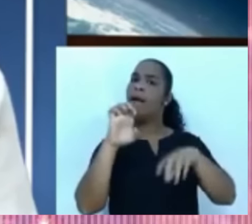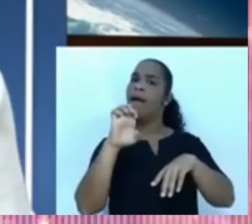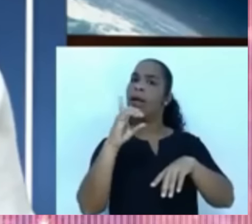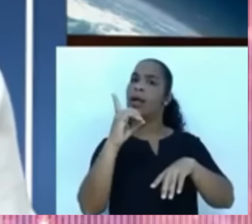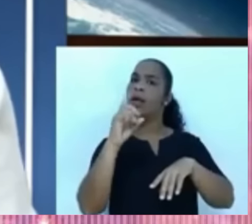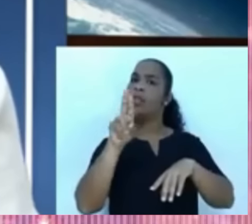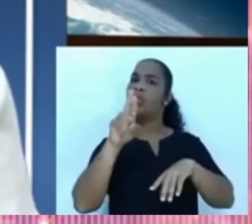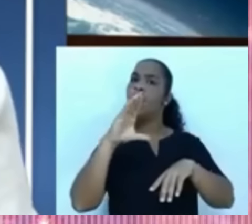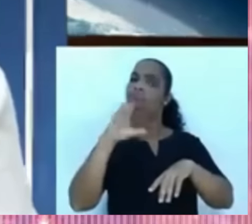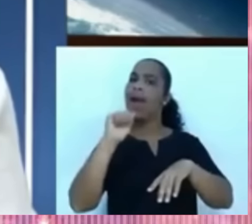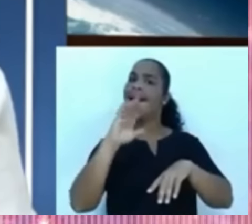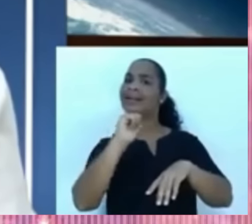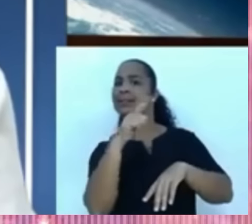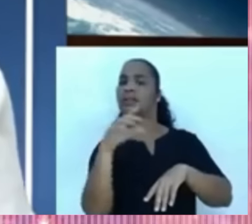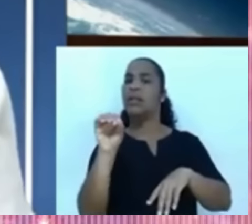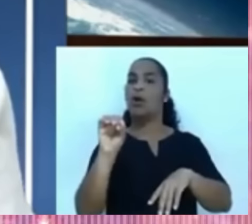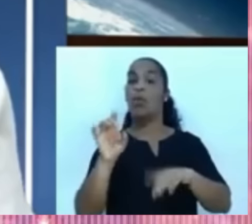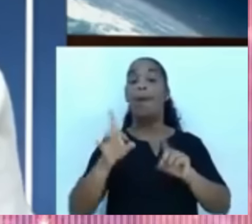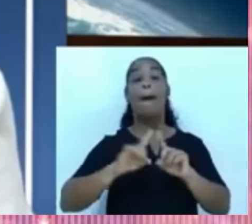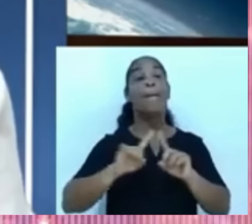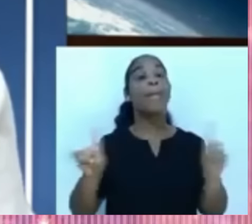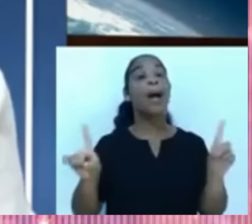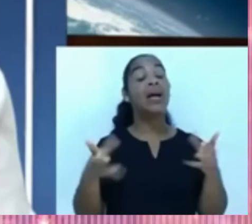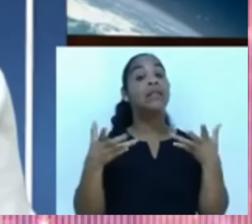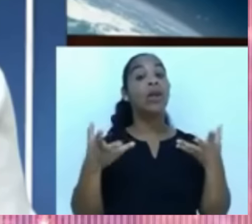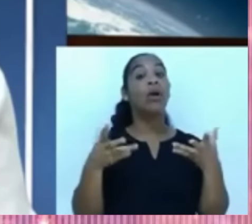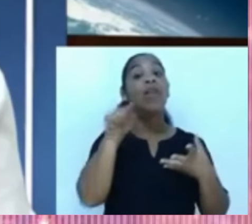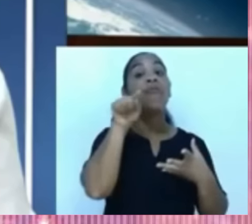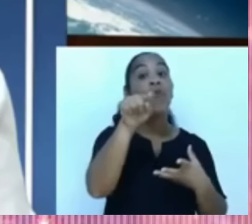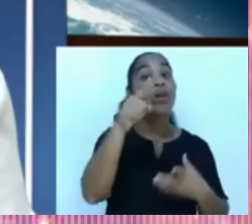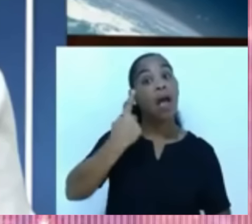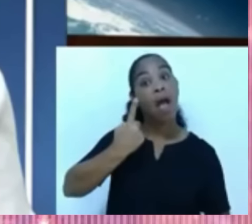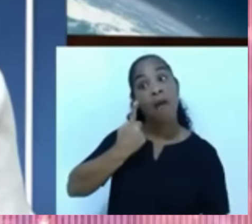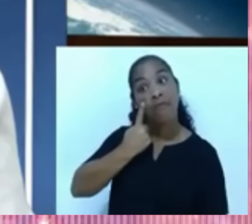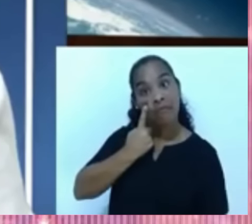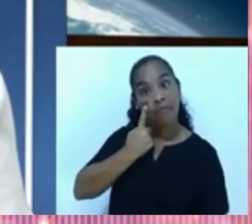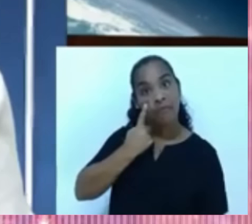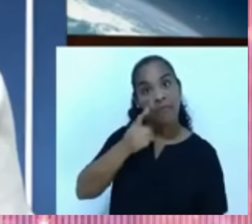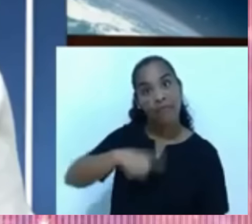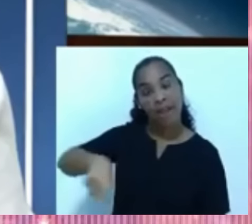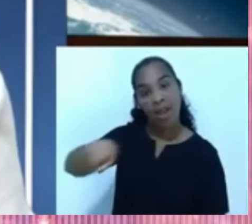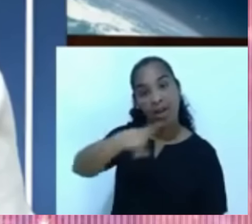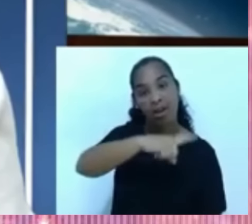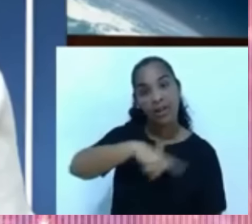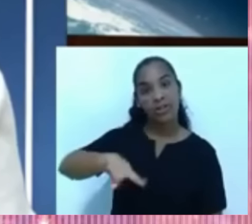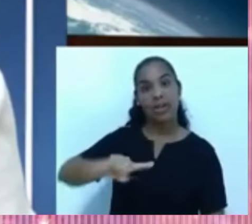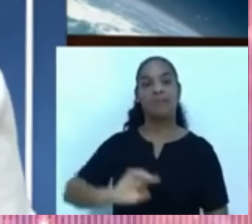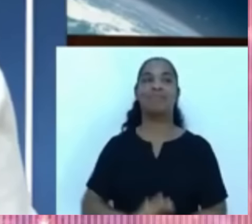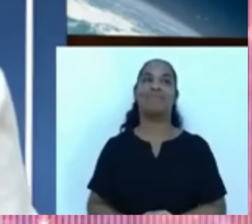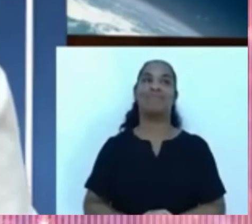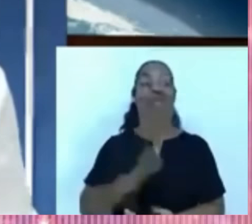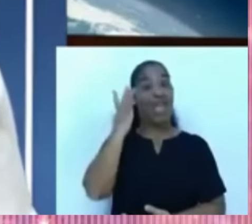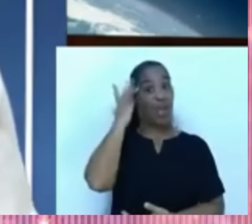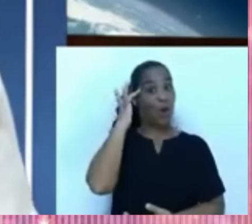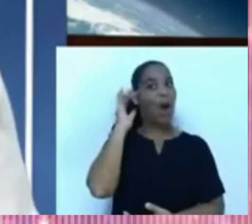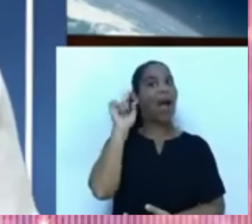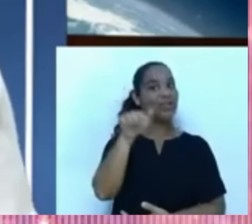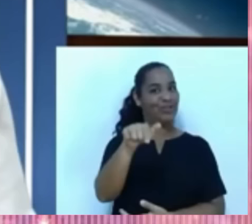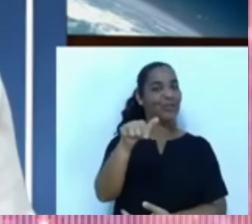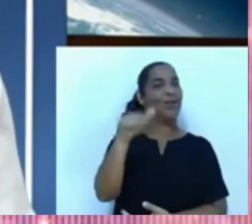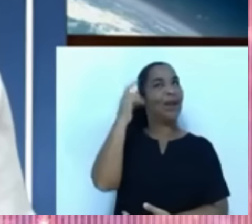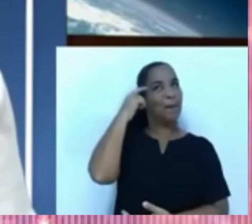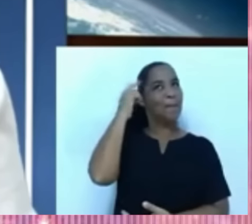discurso é aquele audiovisual Talvez ele estivesse prevendo a televisão olhou para